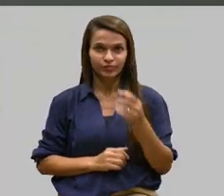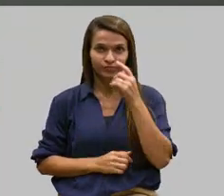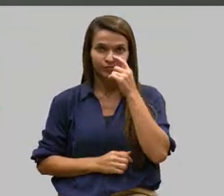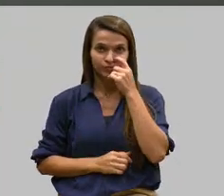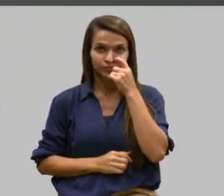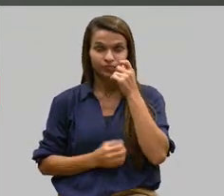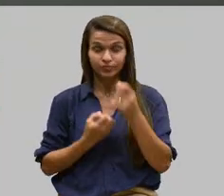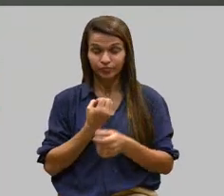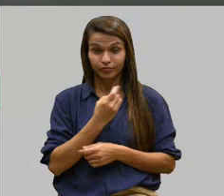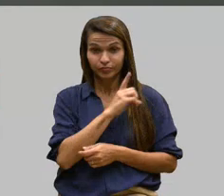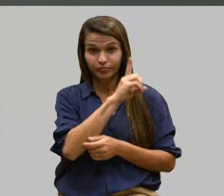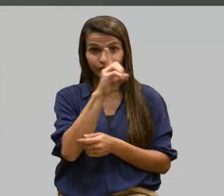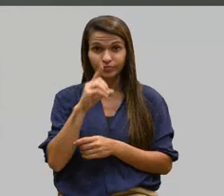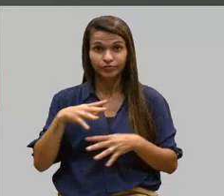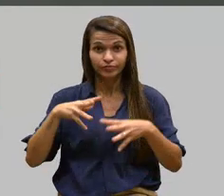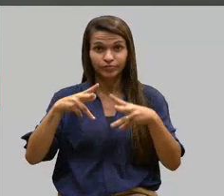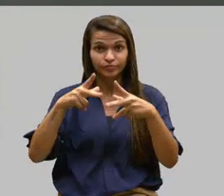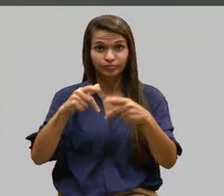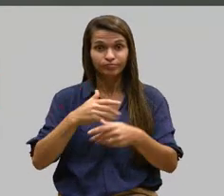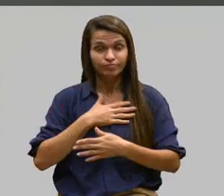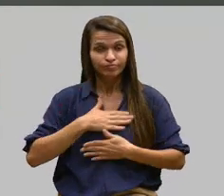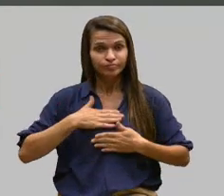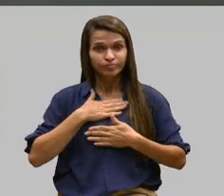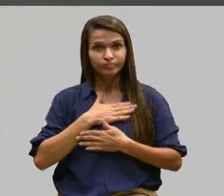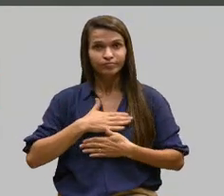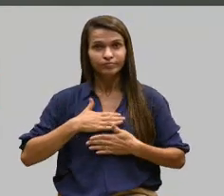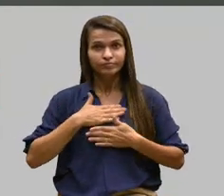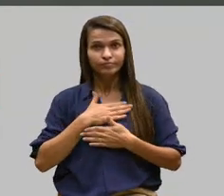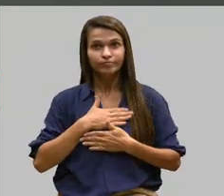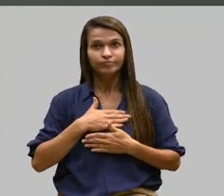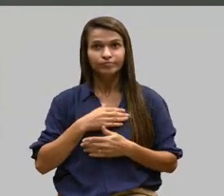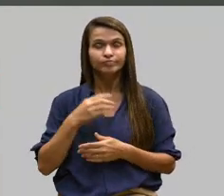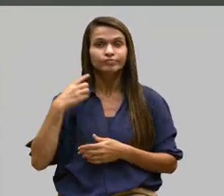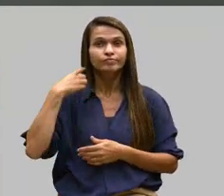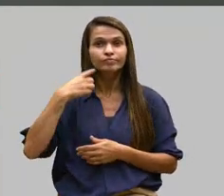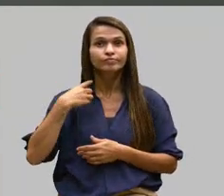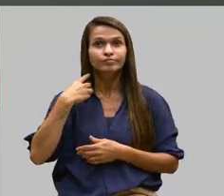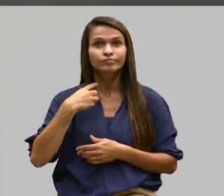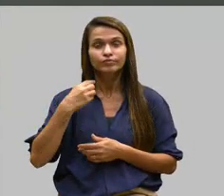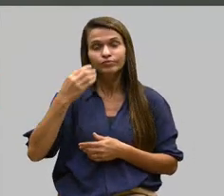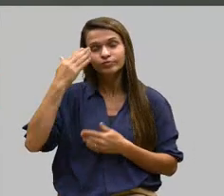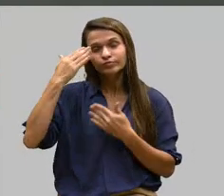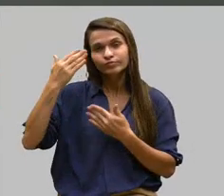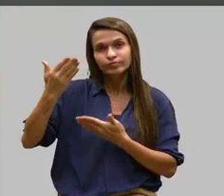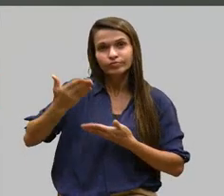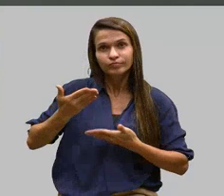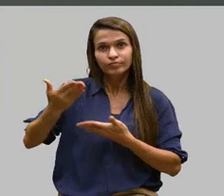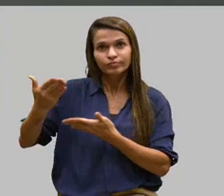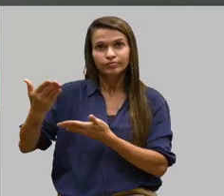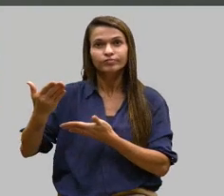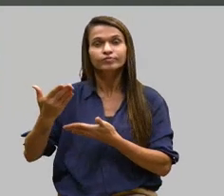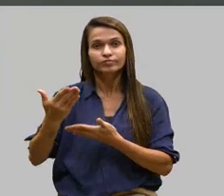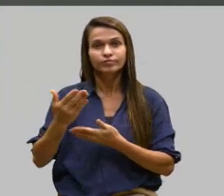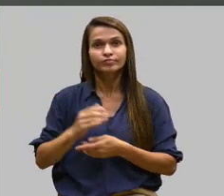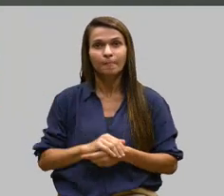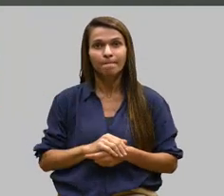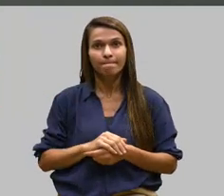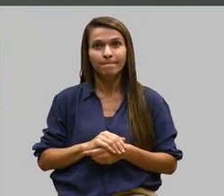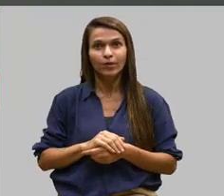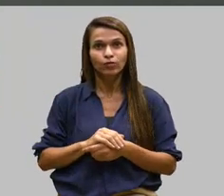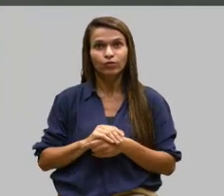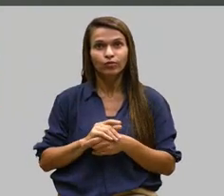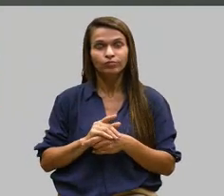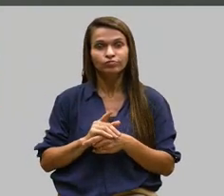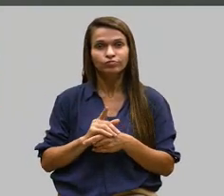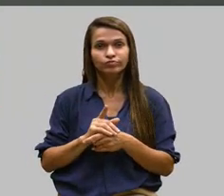Bom dia a todos a todas um prazer imenso Deputado Obrigado pelo convite em nome da Federação eu Deputado